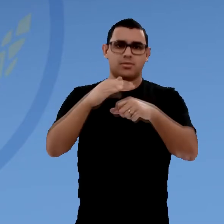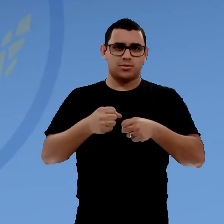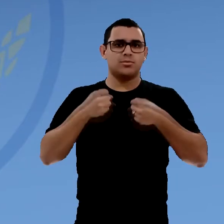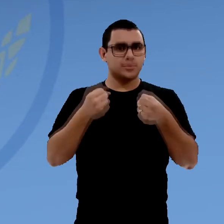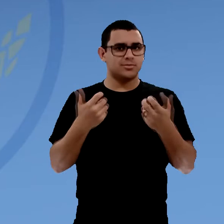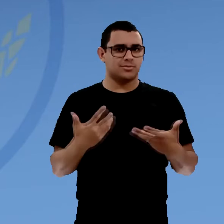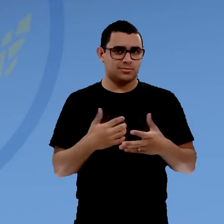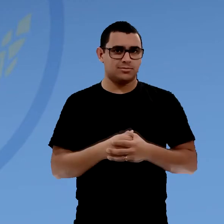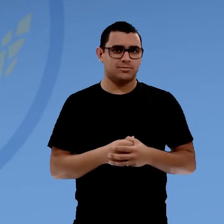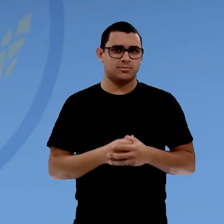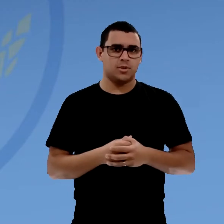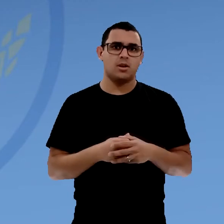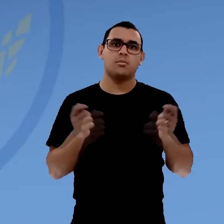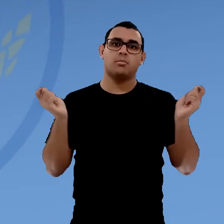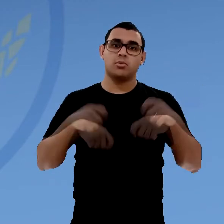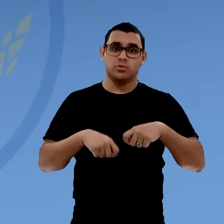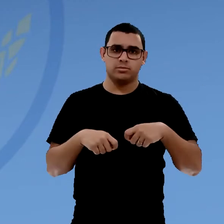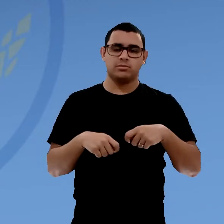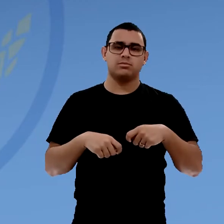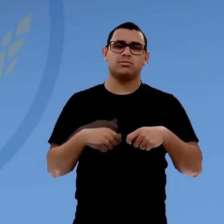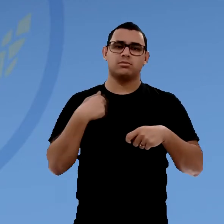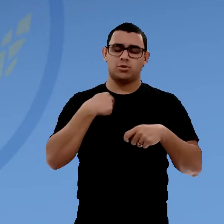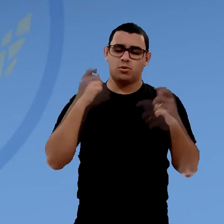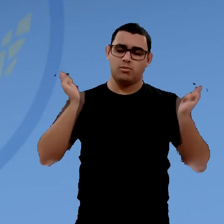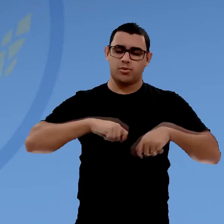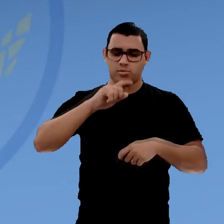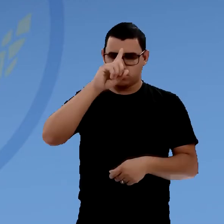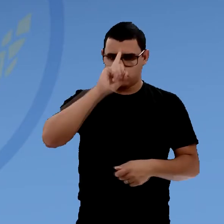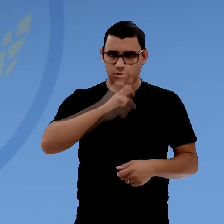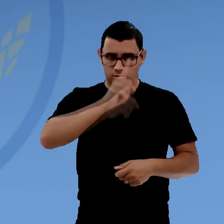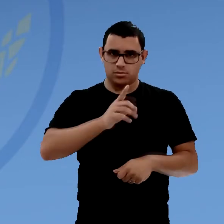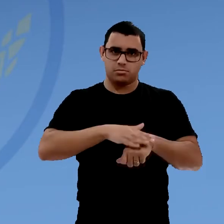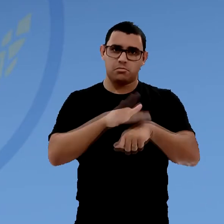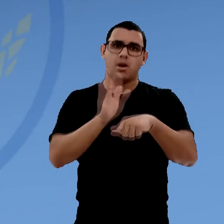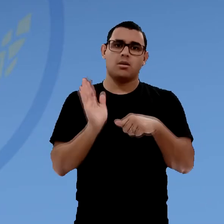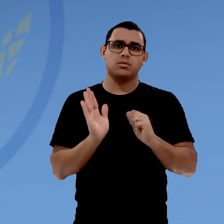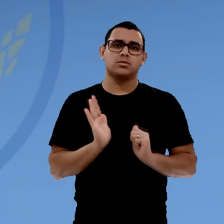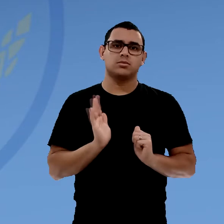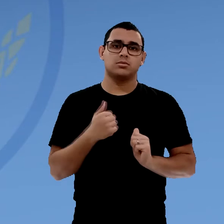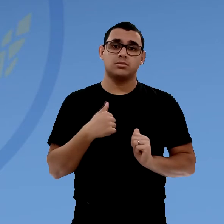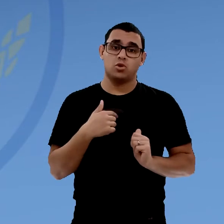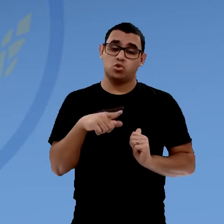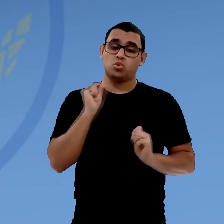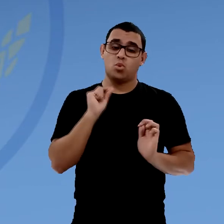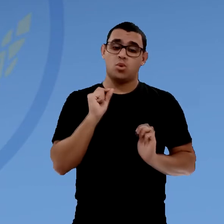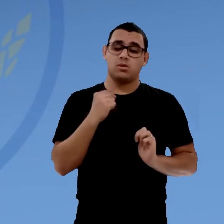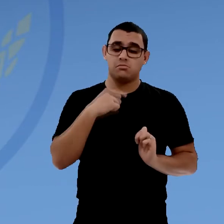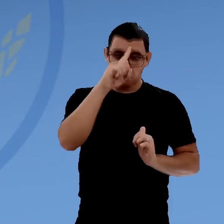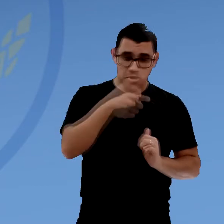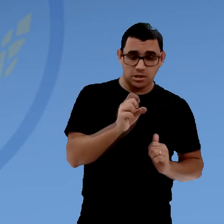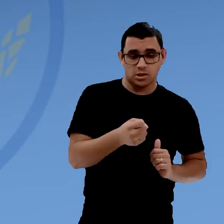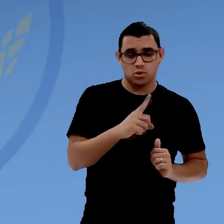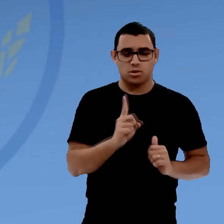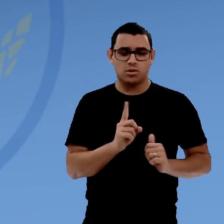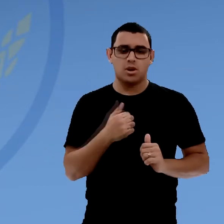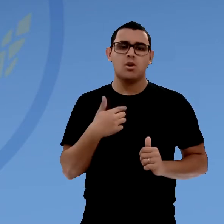conceituou o poder como a probabilidade de impor a sua própria vontade. Então, se eu